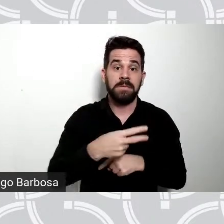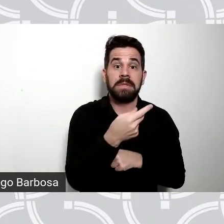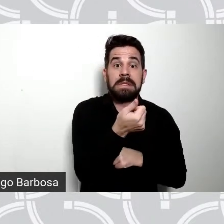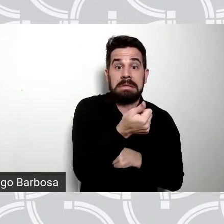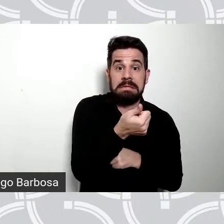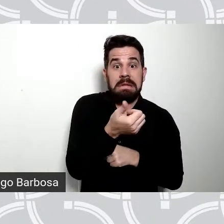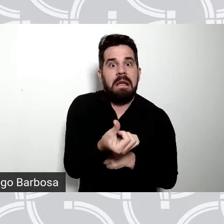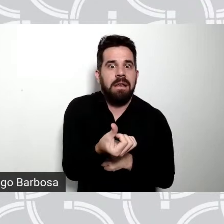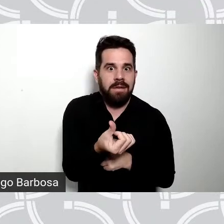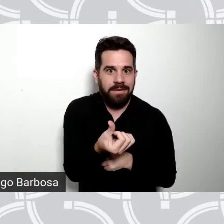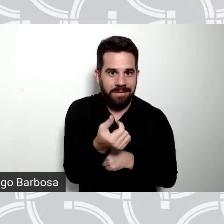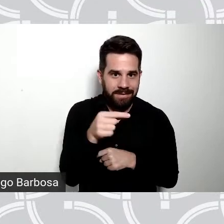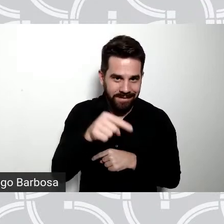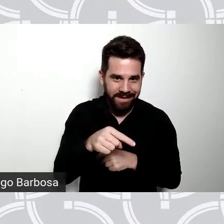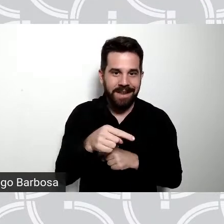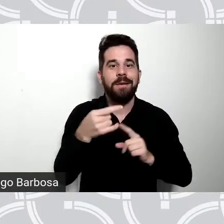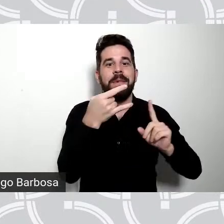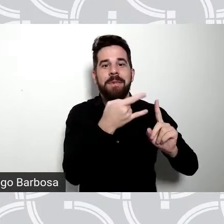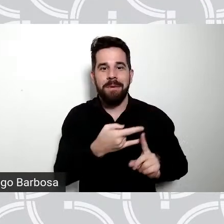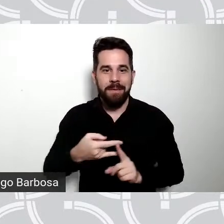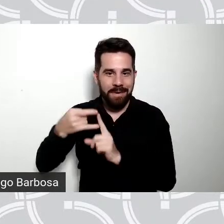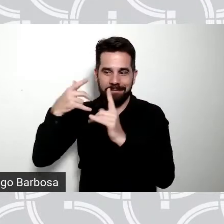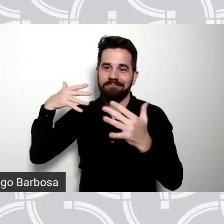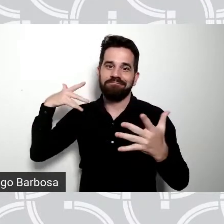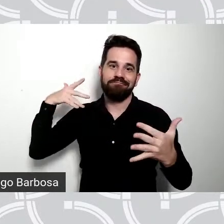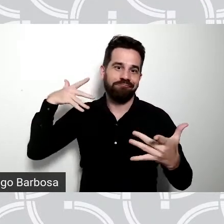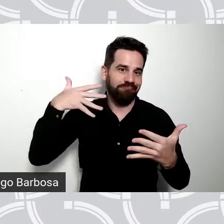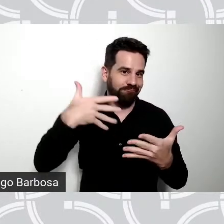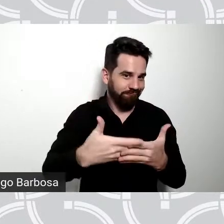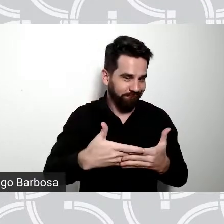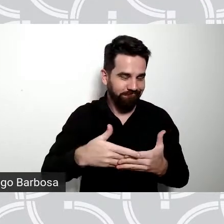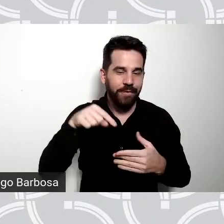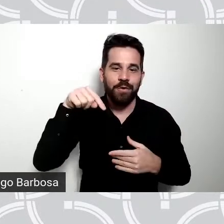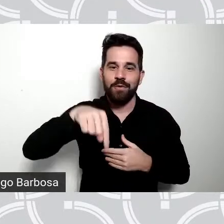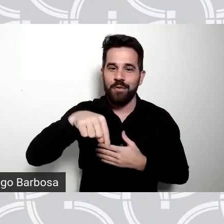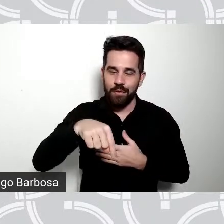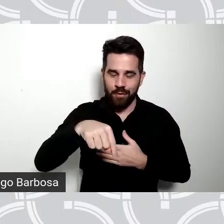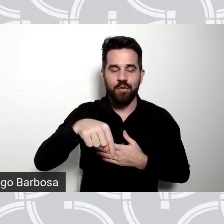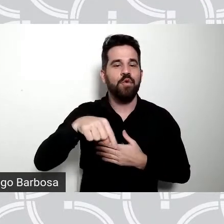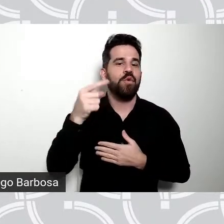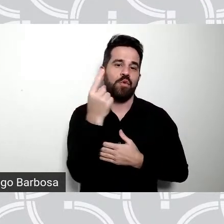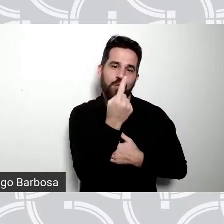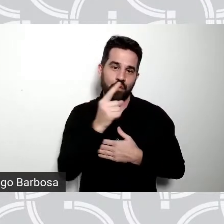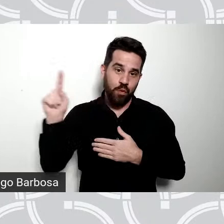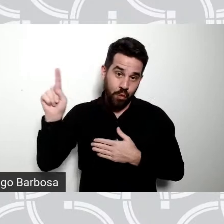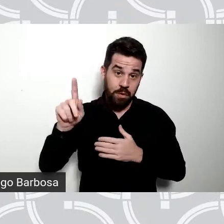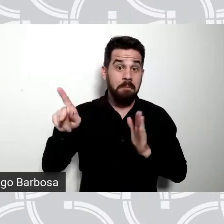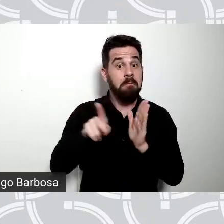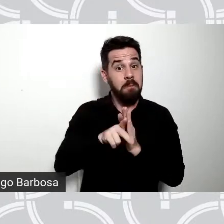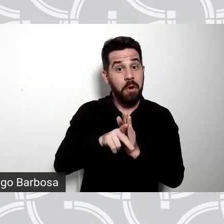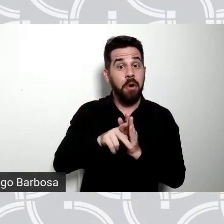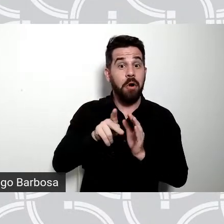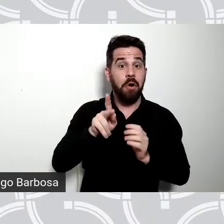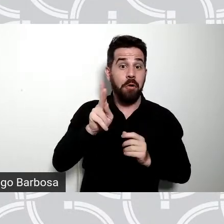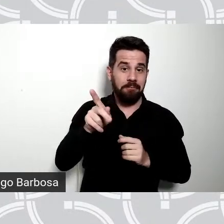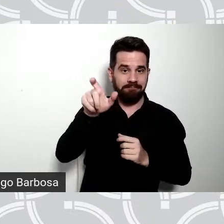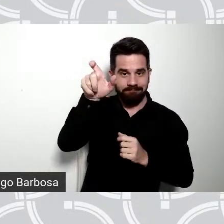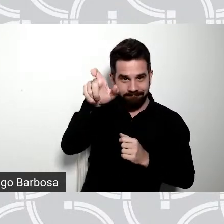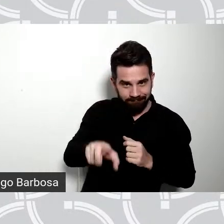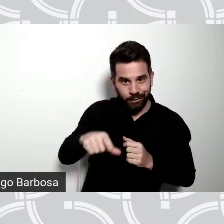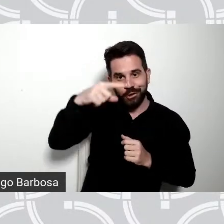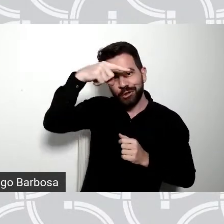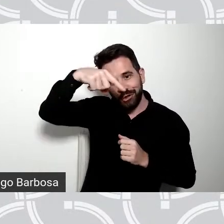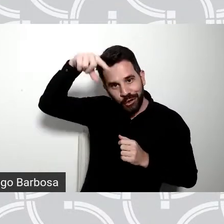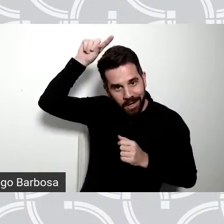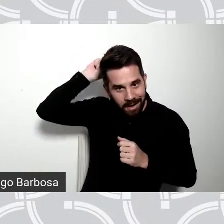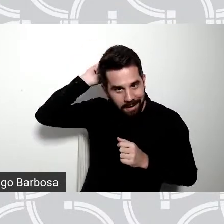Tradução Narrativas, apresentado pela professora Germana Henriques Pereira. E antes de apresentar a professora